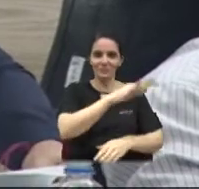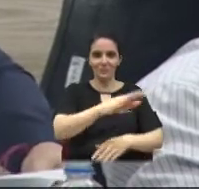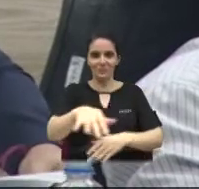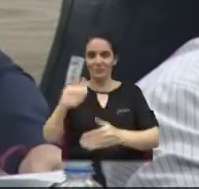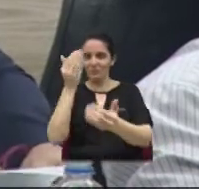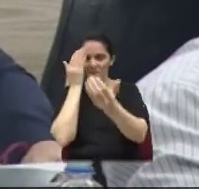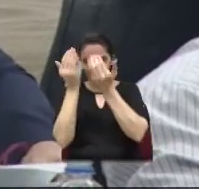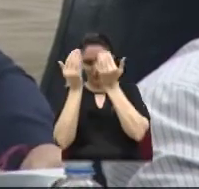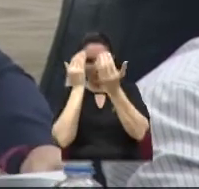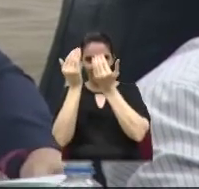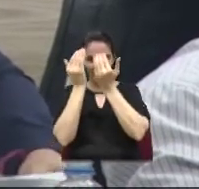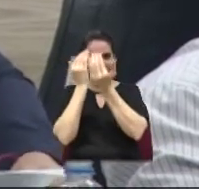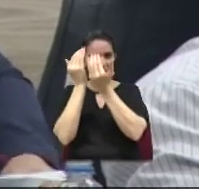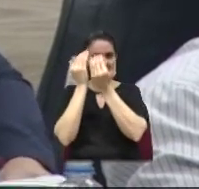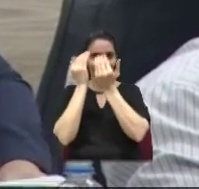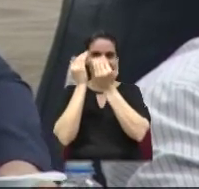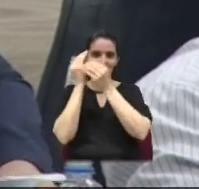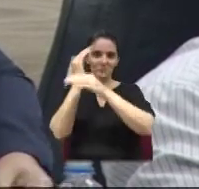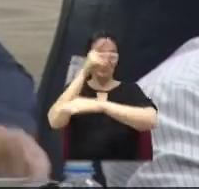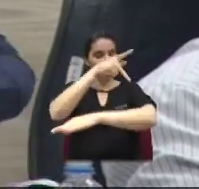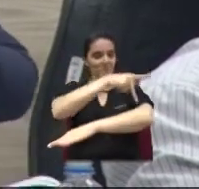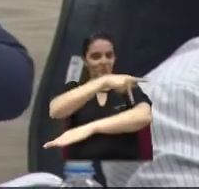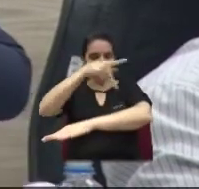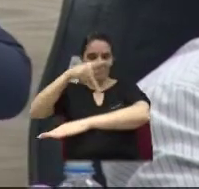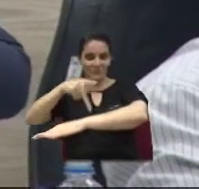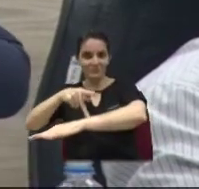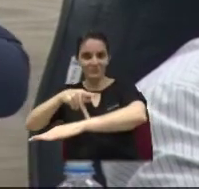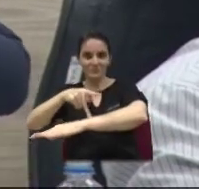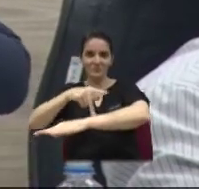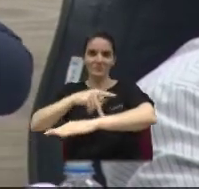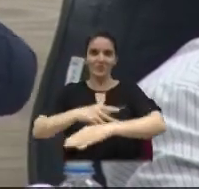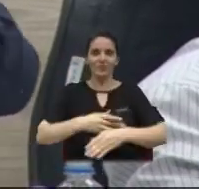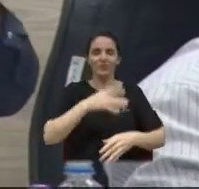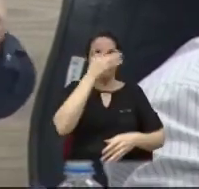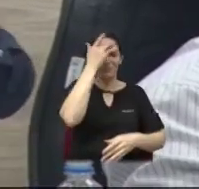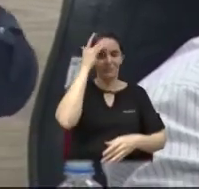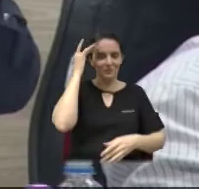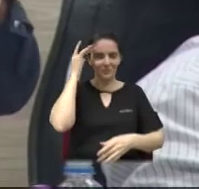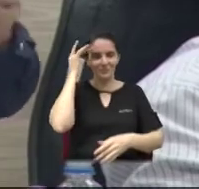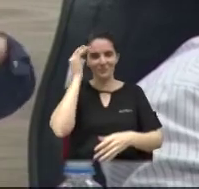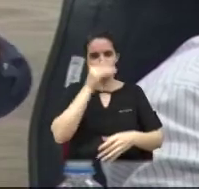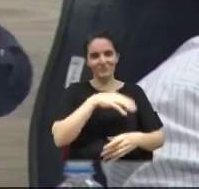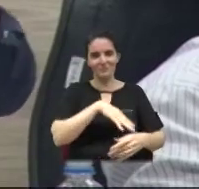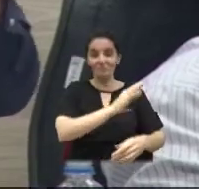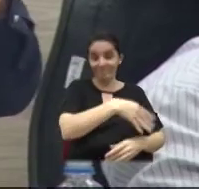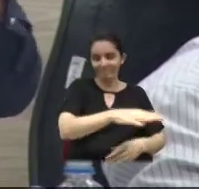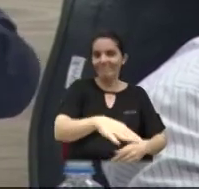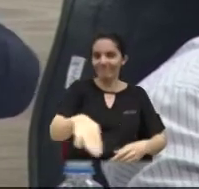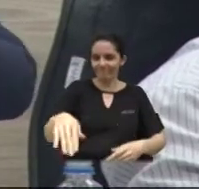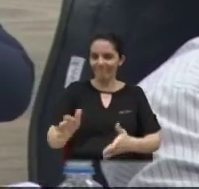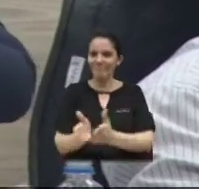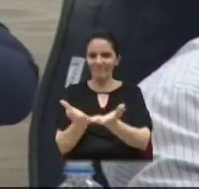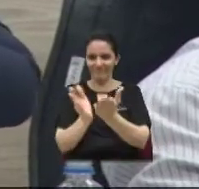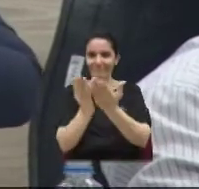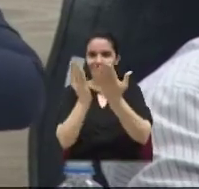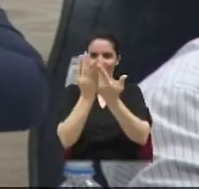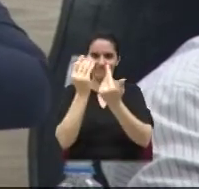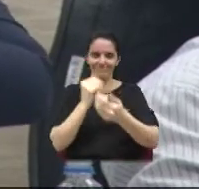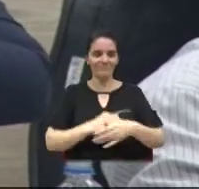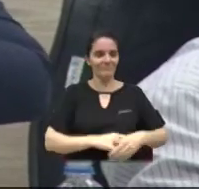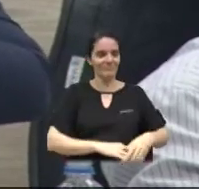com suporte, pedagogia e tudo mais, às crianças carentes na questão escolar, usuários de drogas, né, um